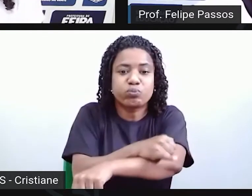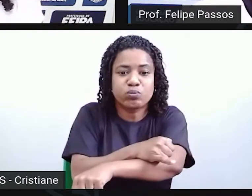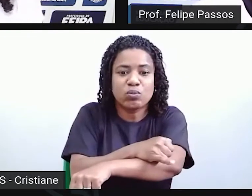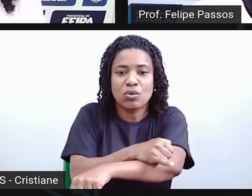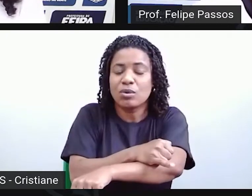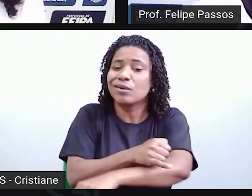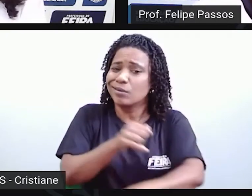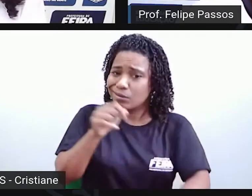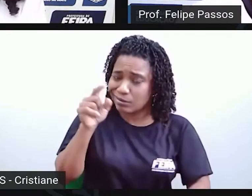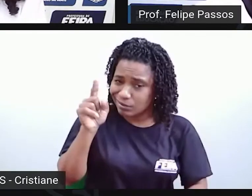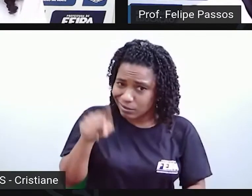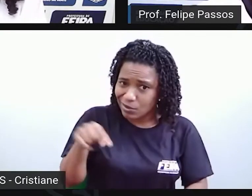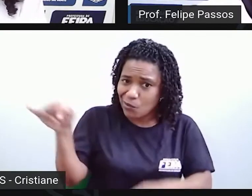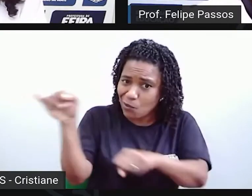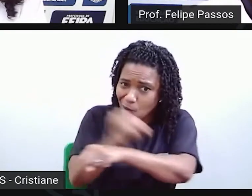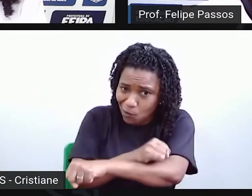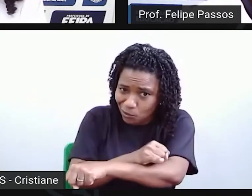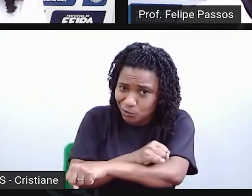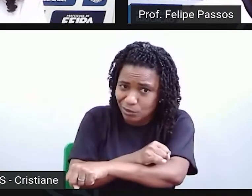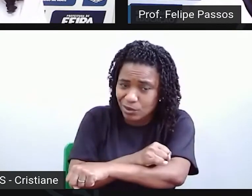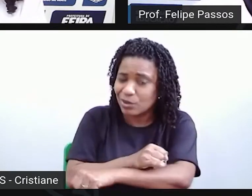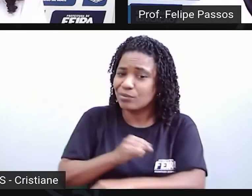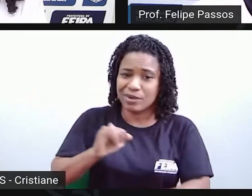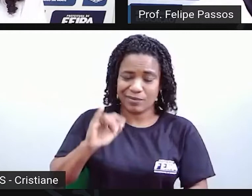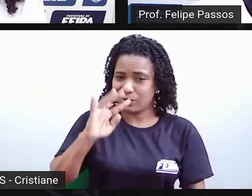de gordo ou de gorda não é ofensa.